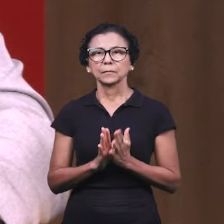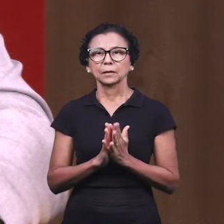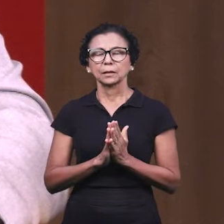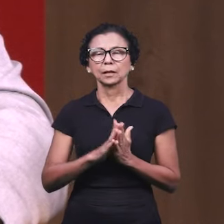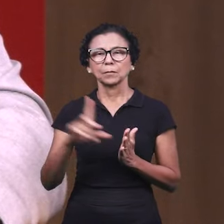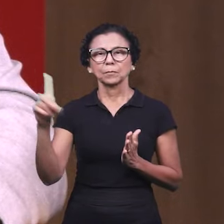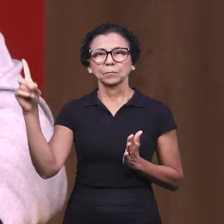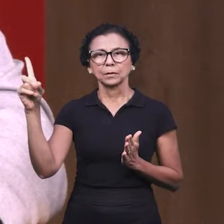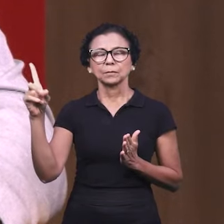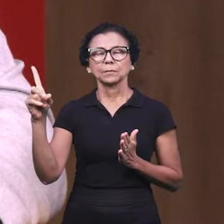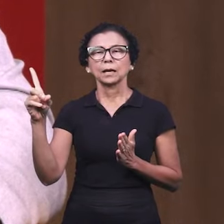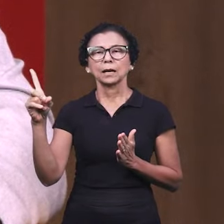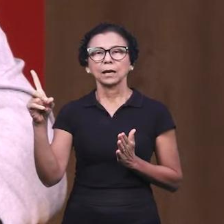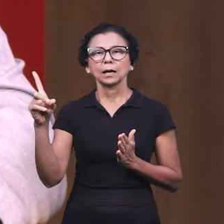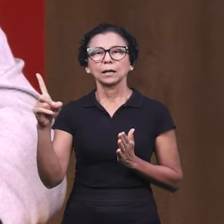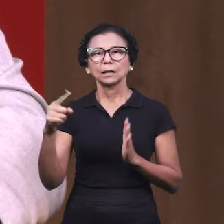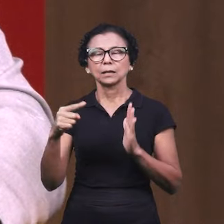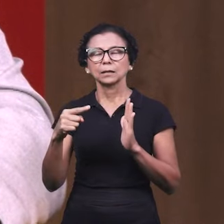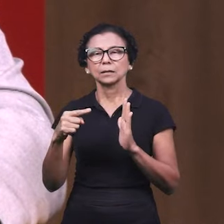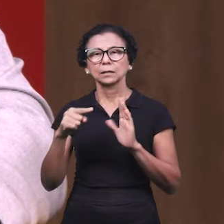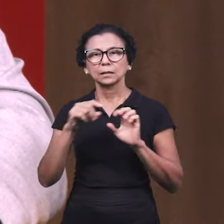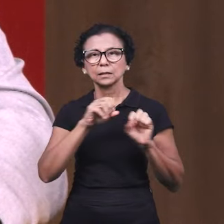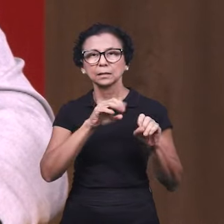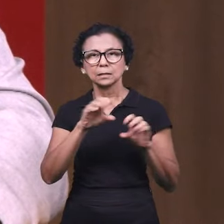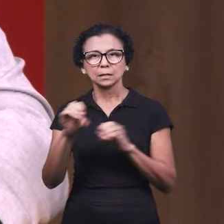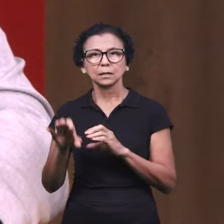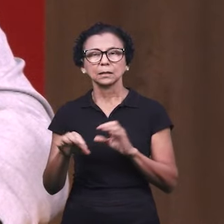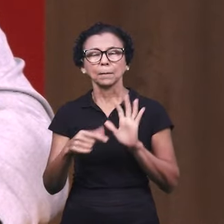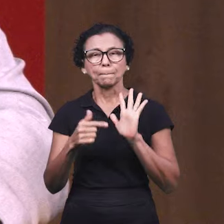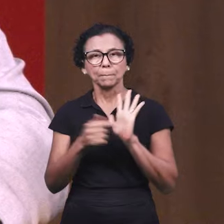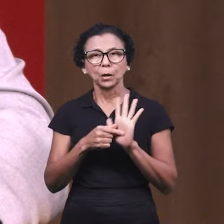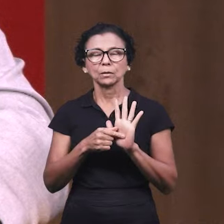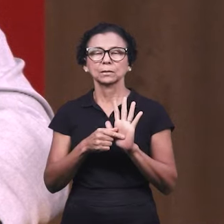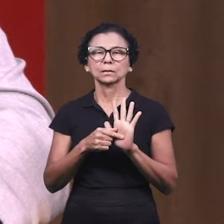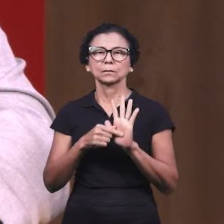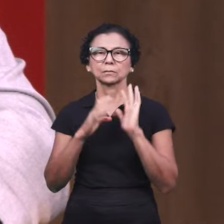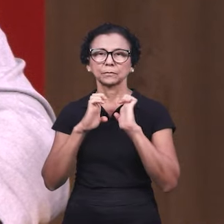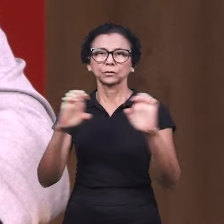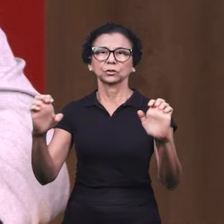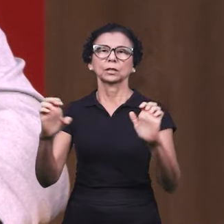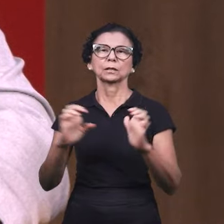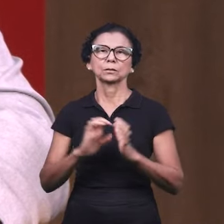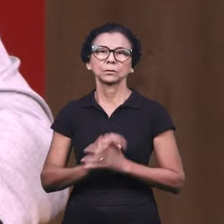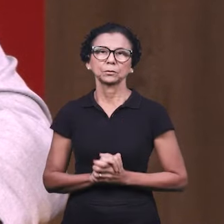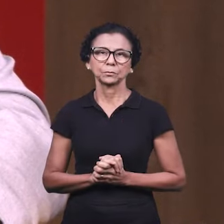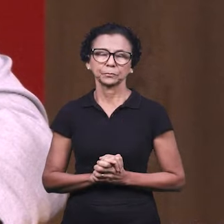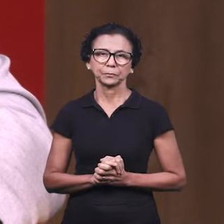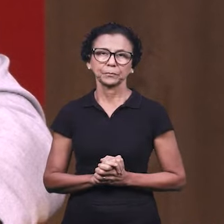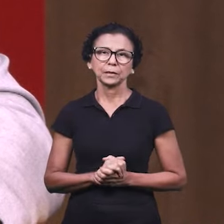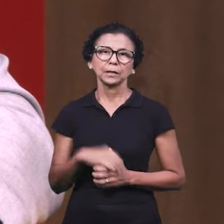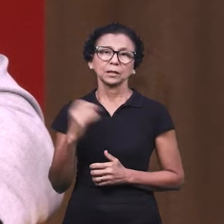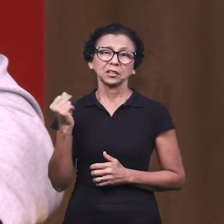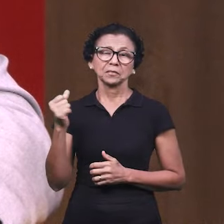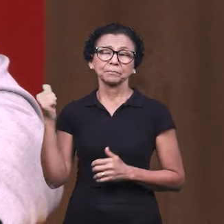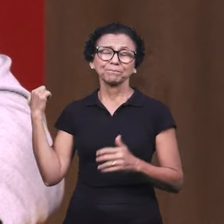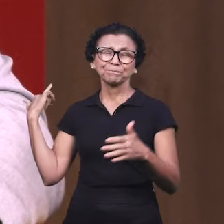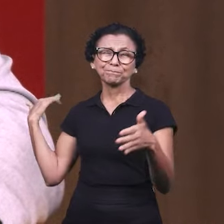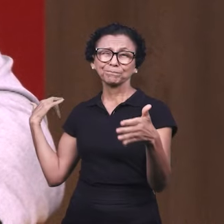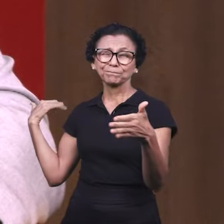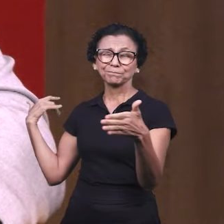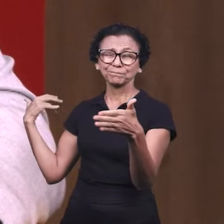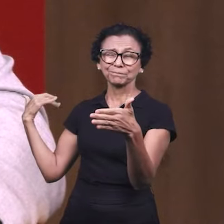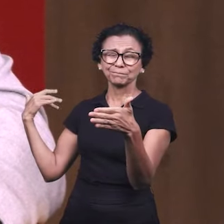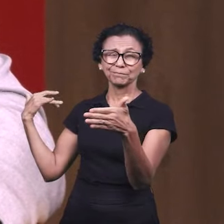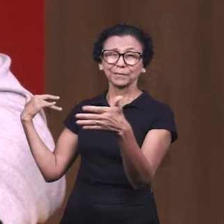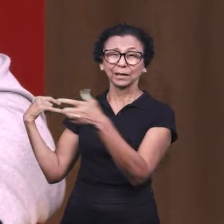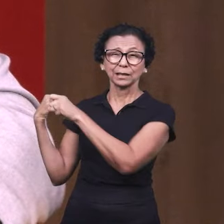obra maravilhosa e que venceu toda uma história